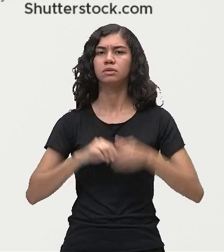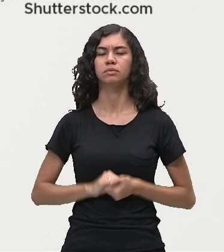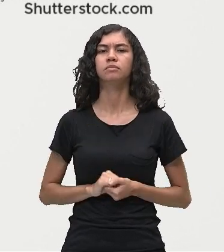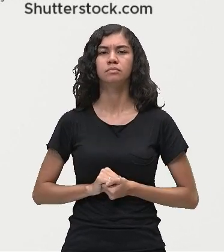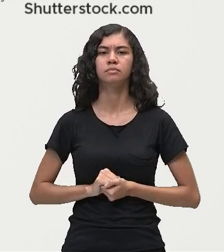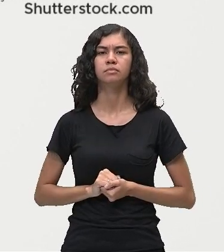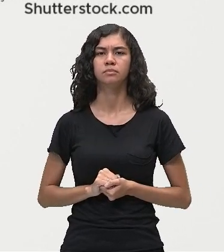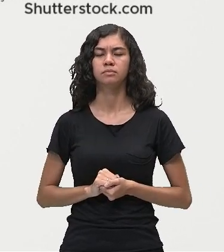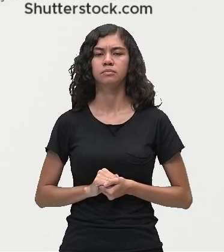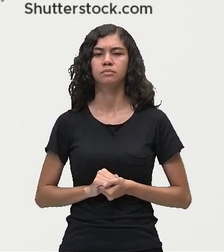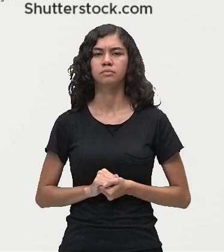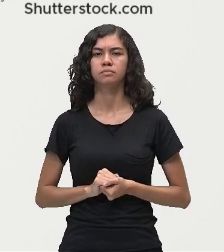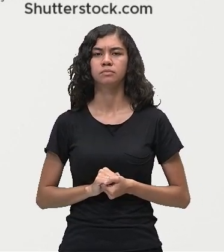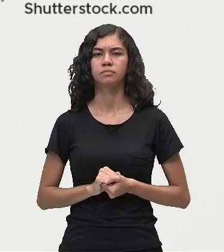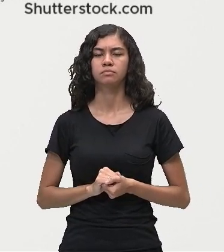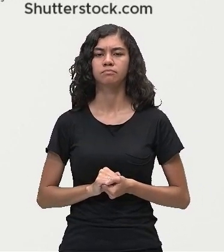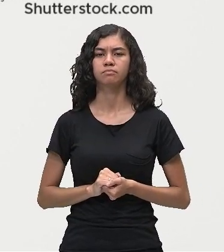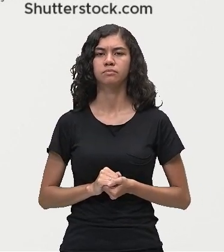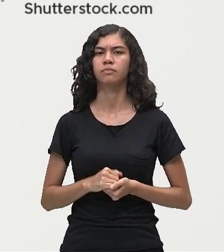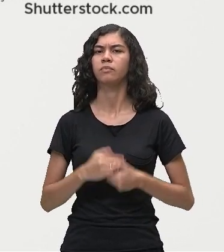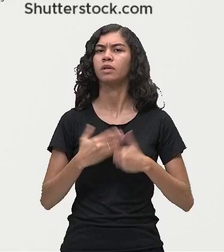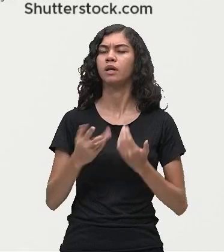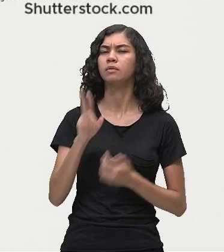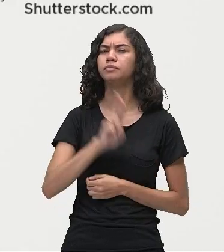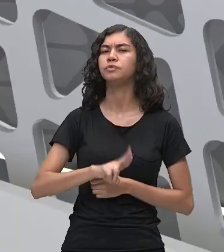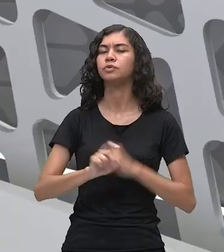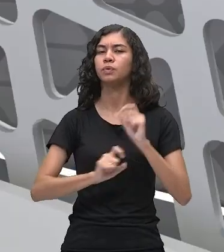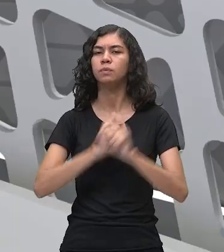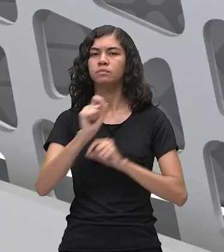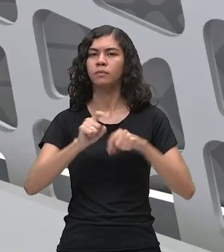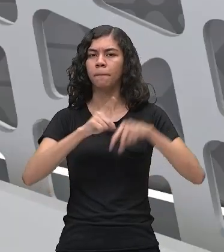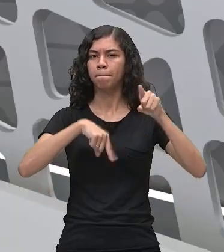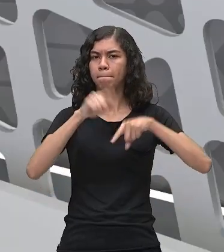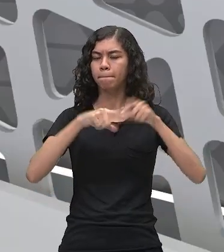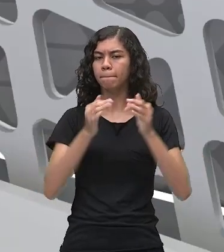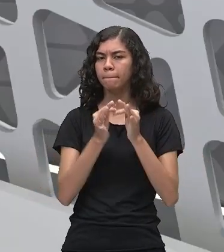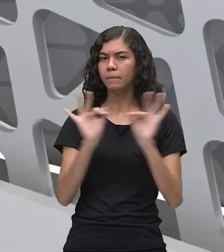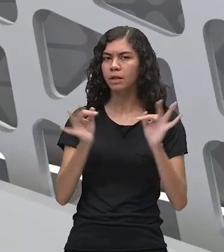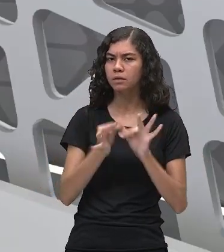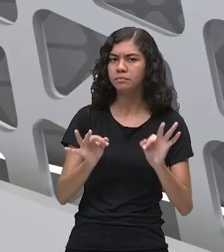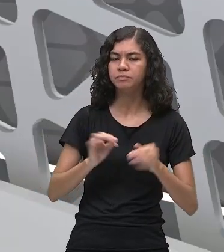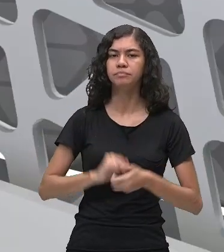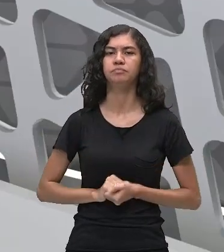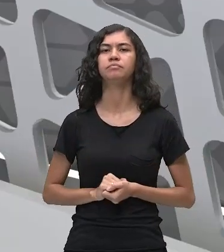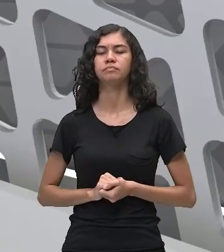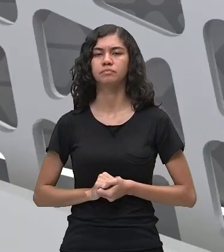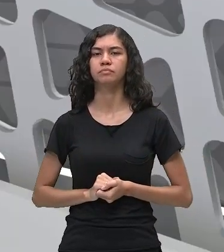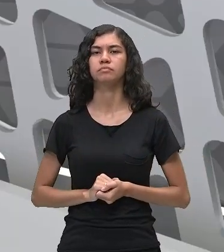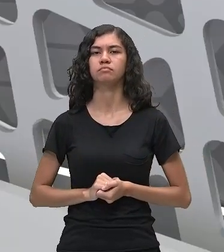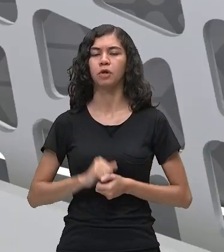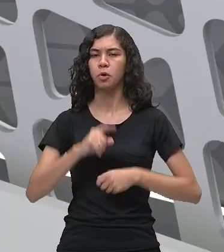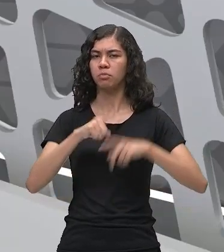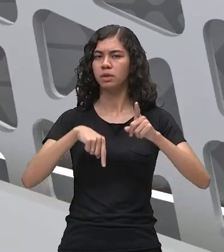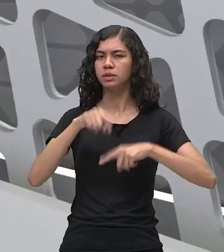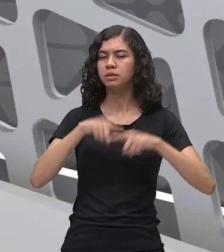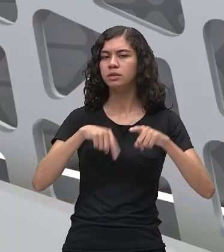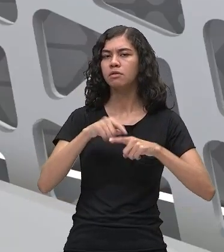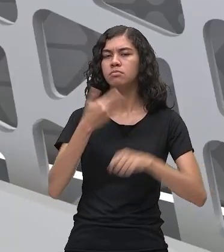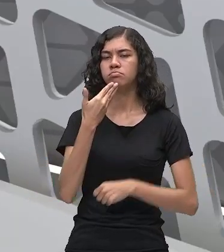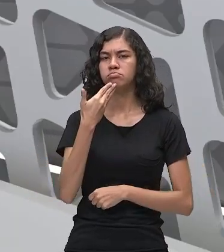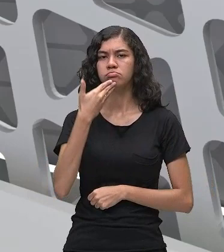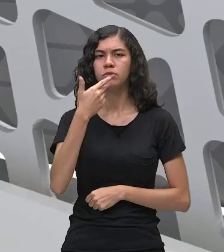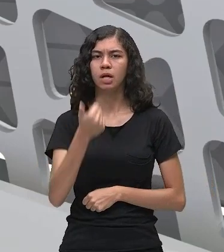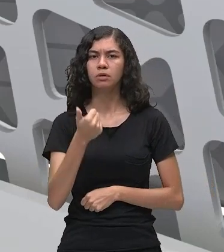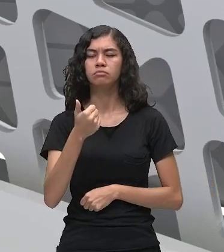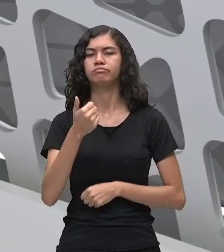sobre máquinas simples. Máquinas simples são objetos que vão aumentar a nossa força, que vão facilitar o nosso